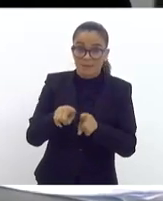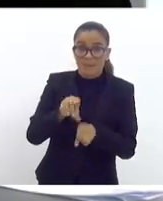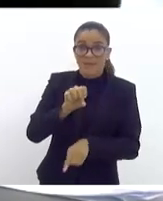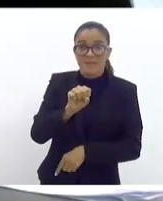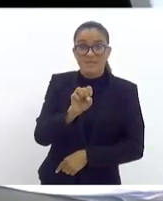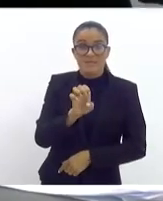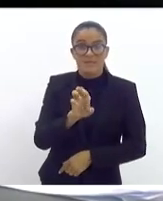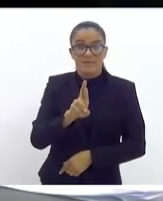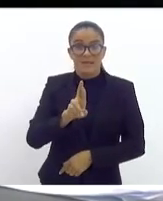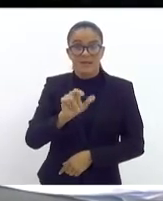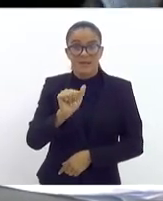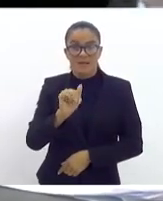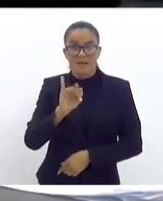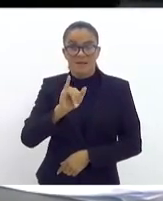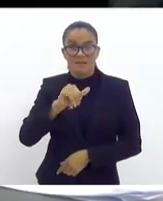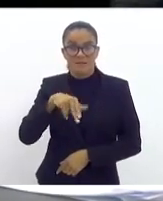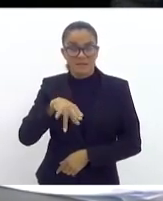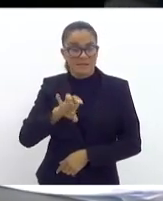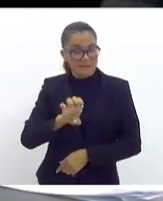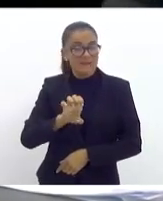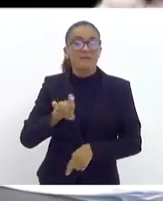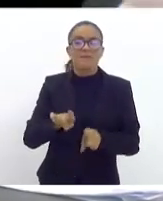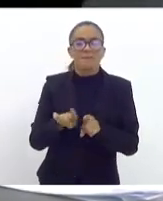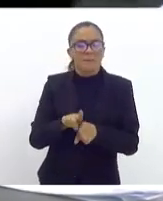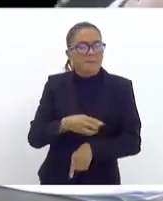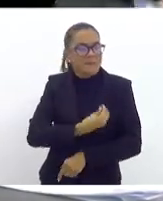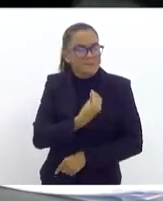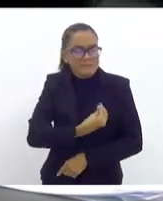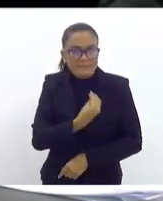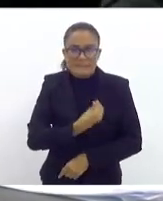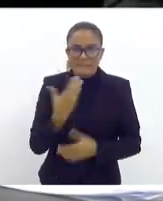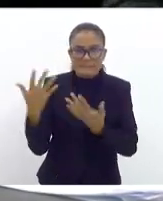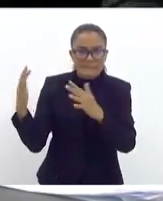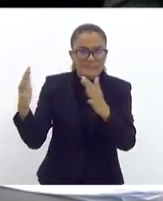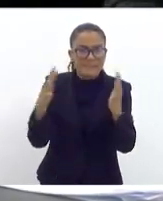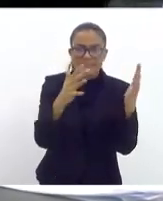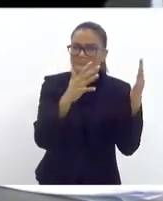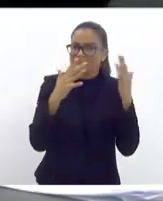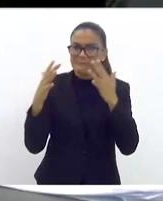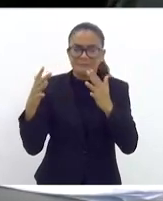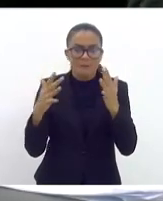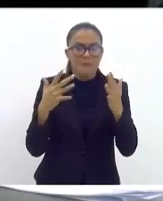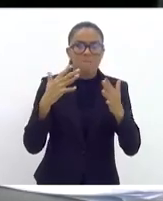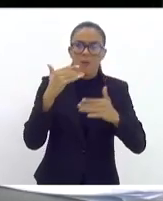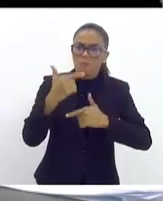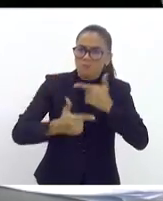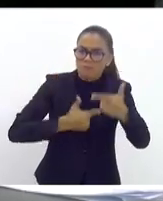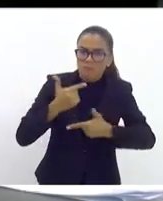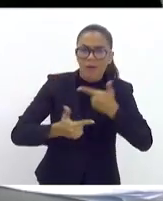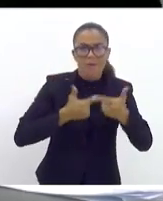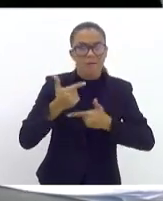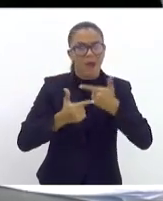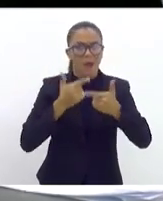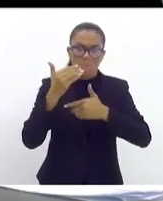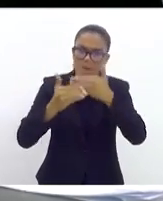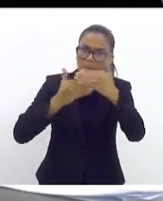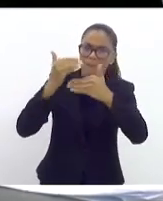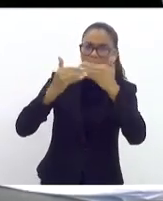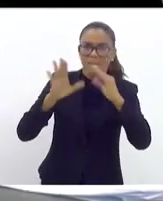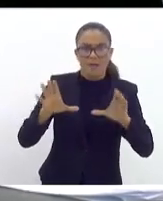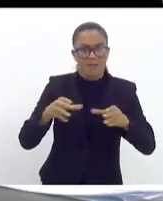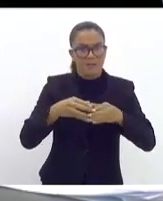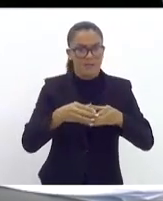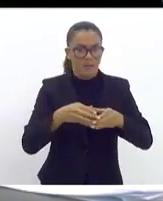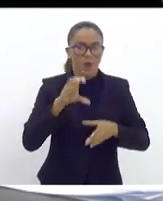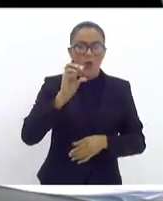participativo a nossa época então assim parabenizá-los pela produção que tem acontecido aqui nessa comissão